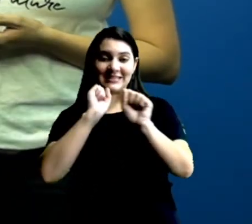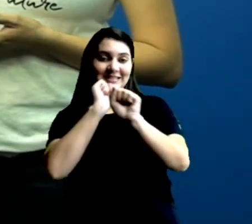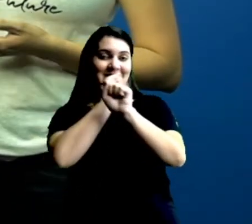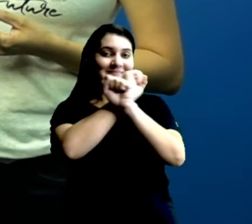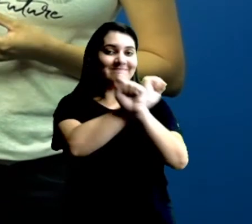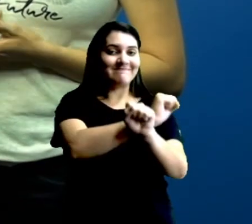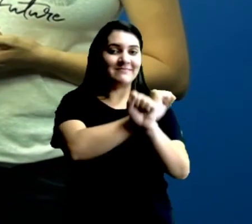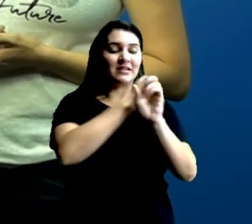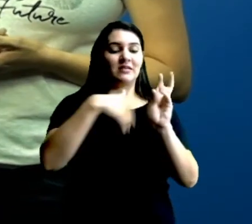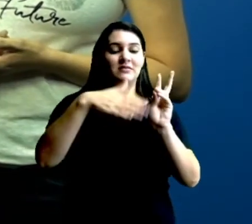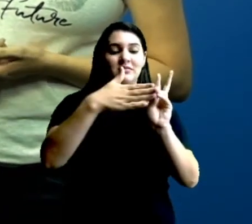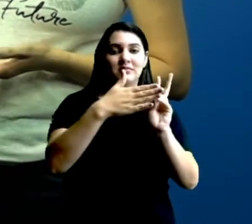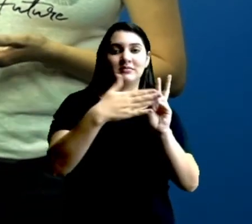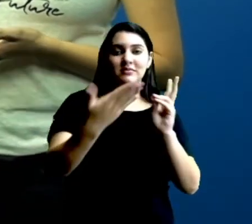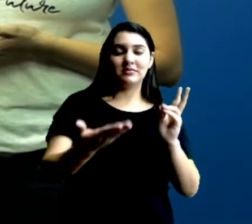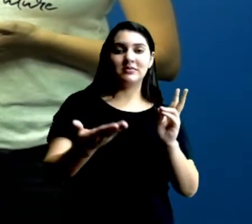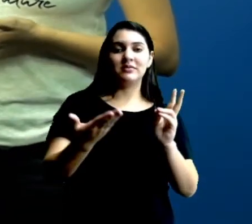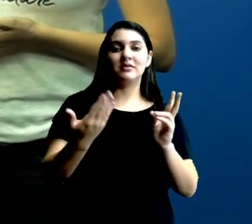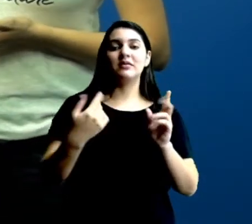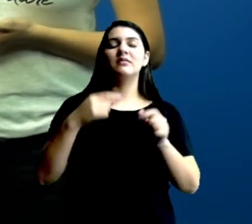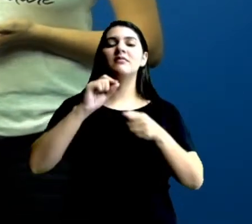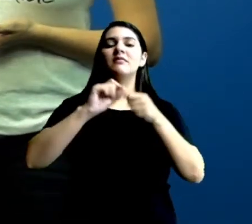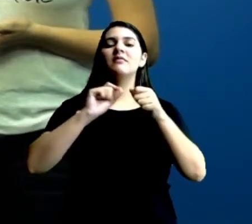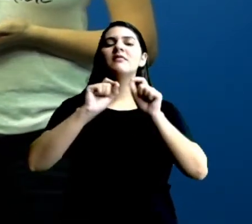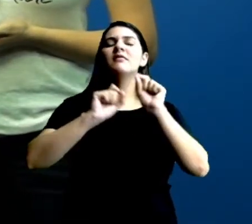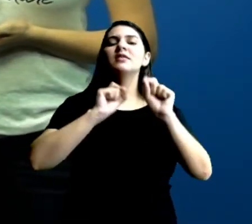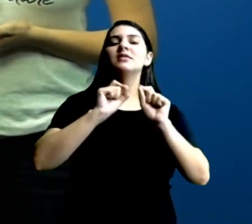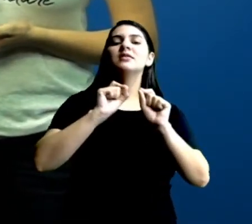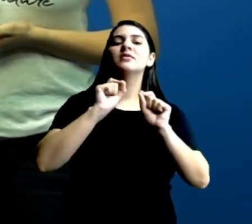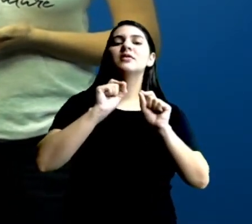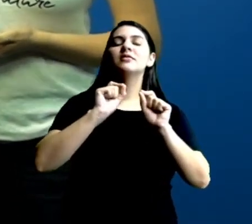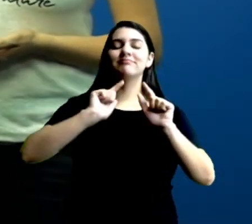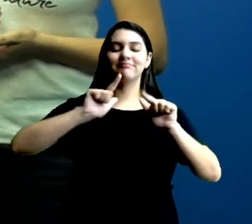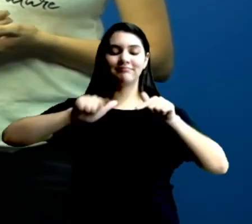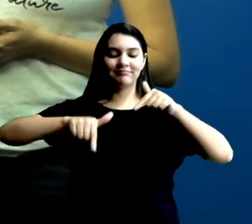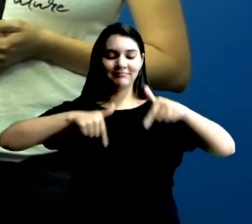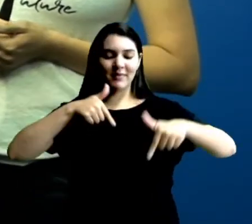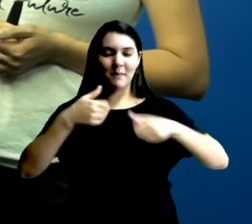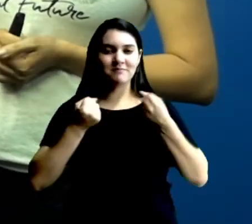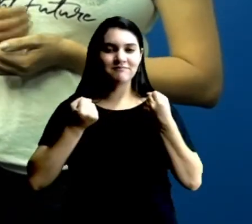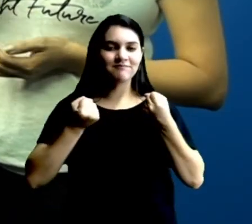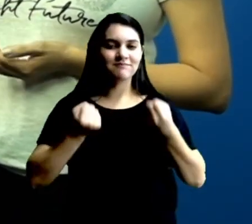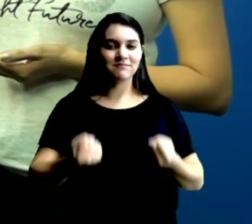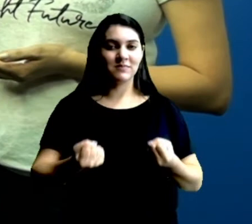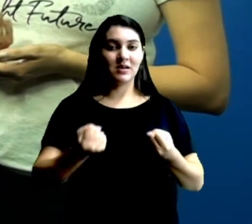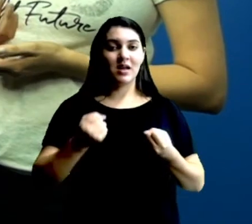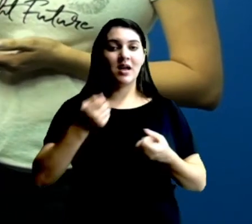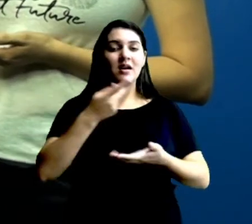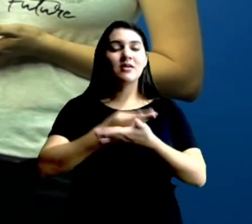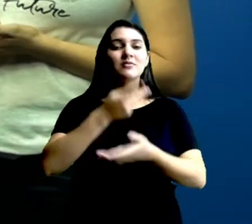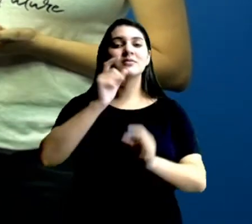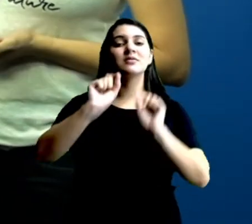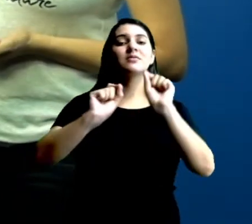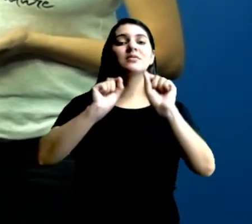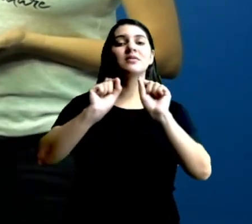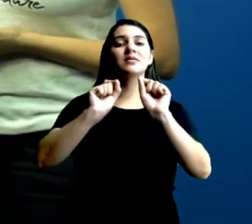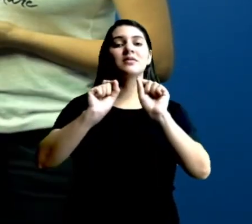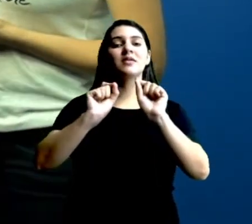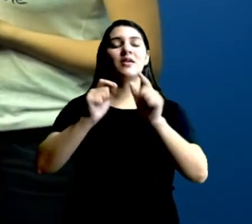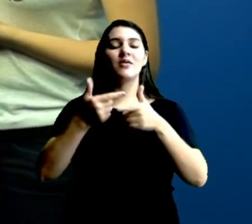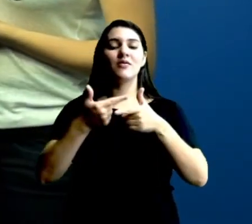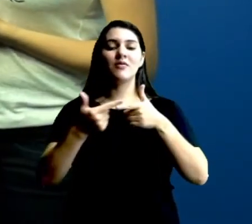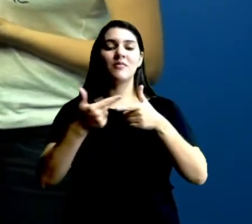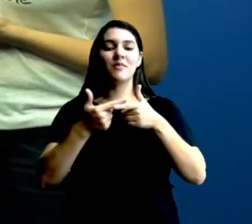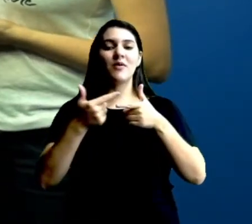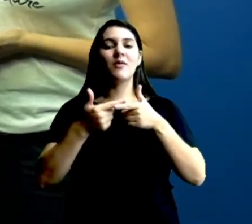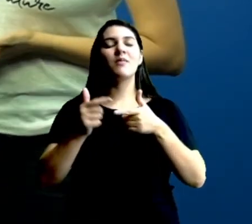Eles escravizavam esses indígenas para fazer os trabalhos forçados. Só que com isso aconteceu essas situações que